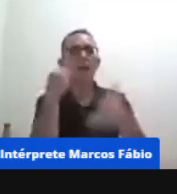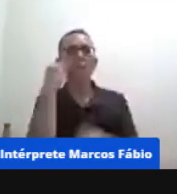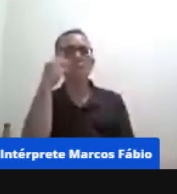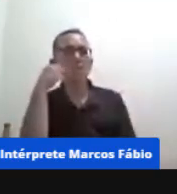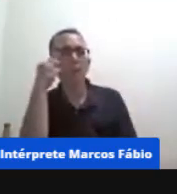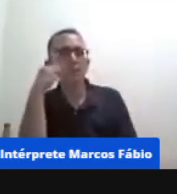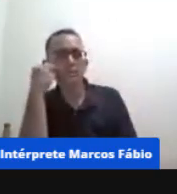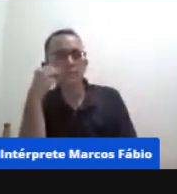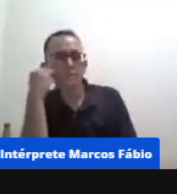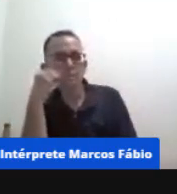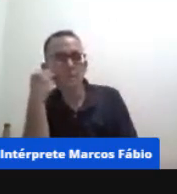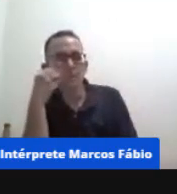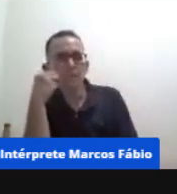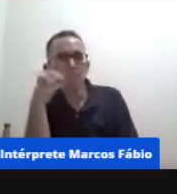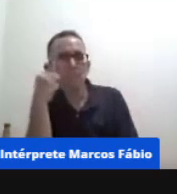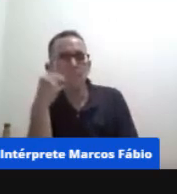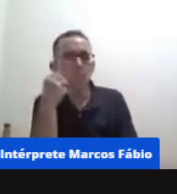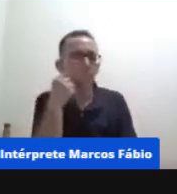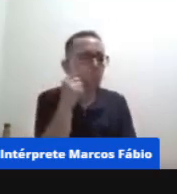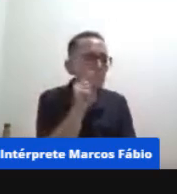experimentar, experienciar,